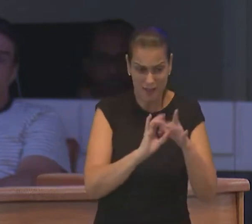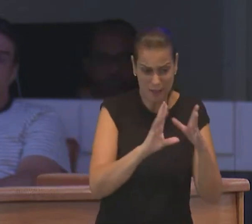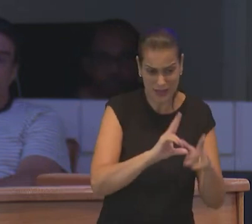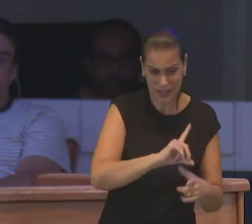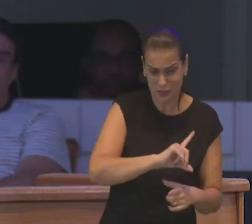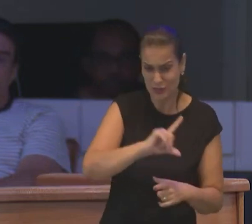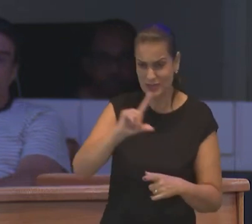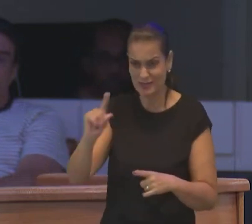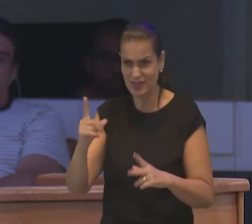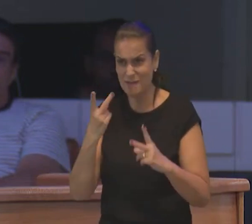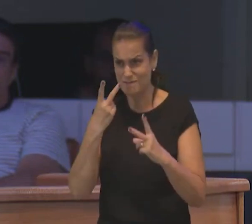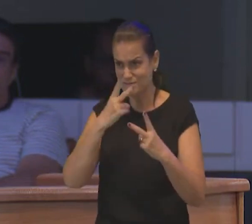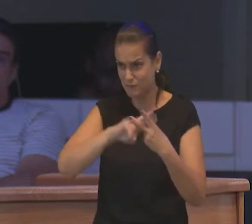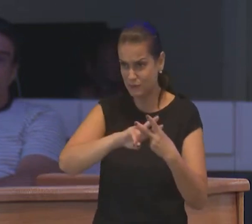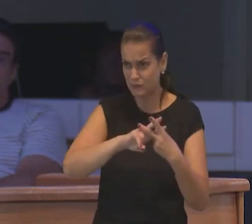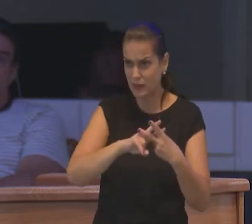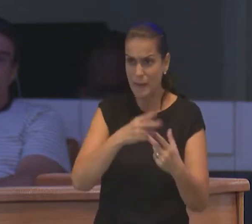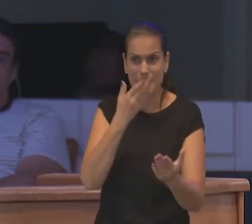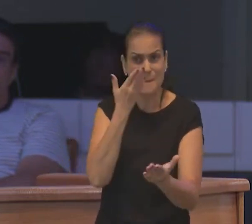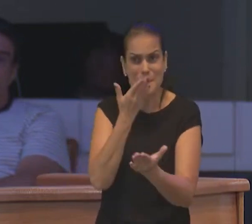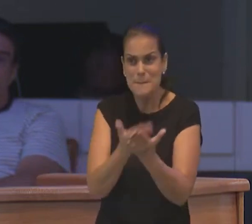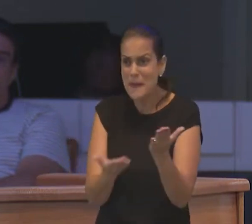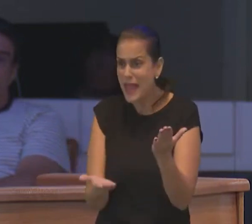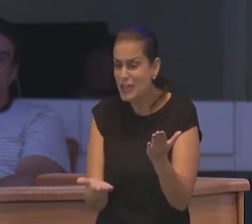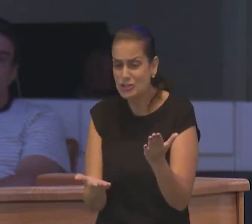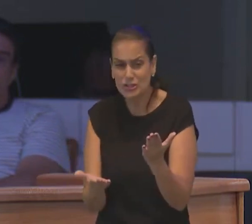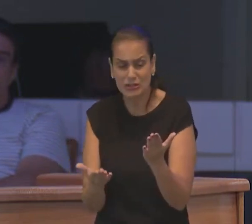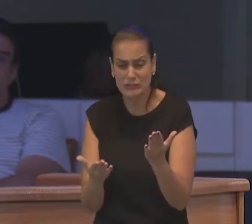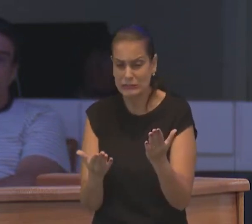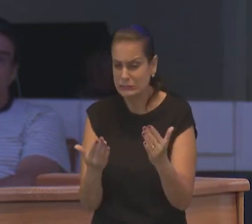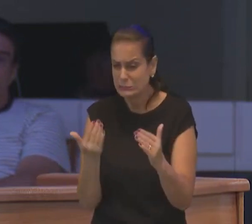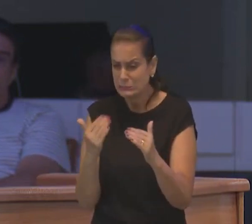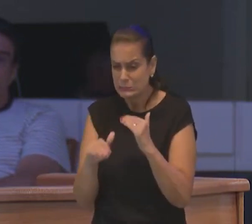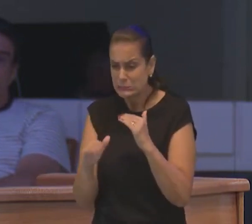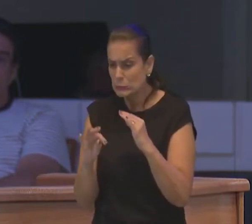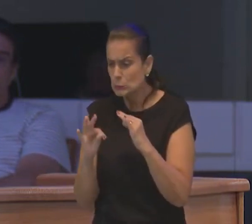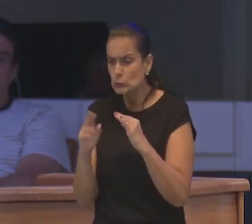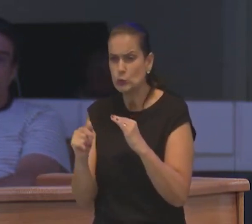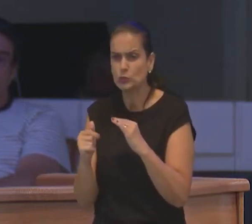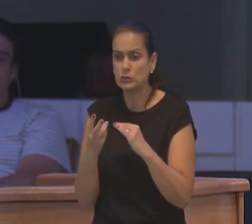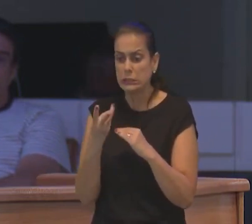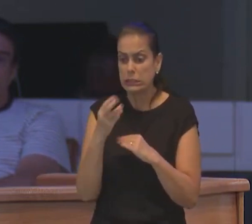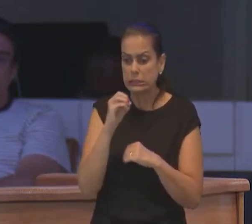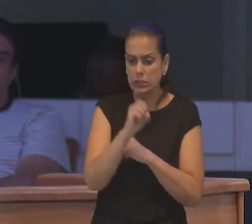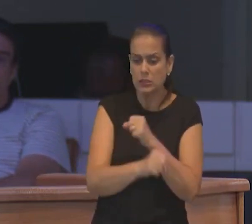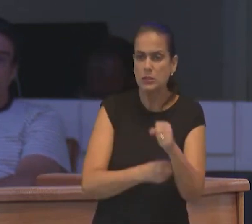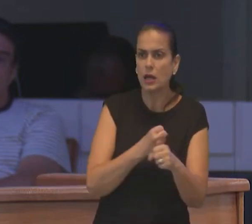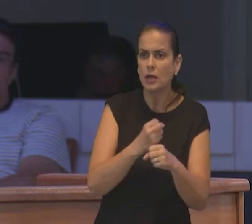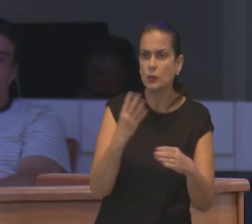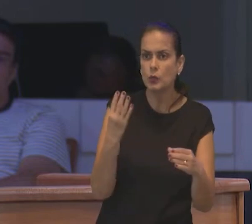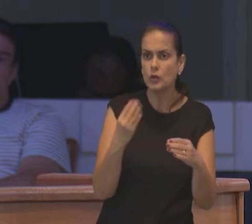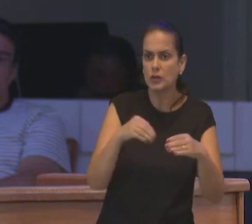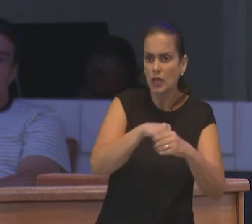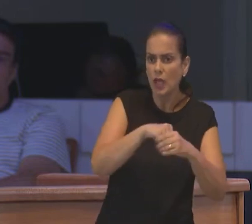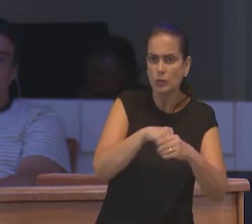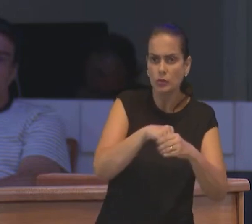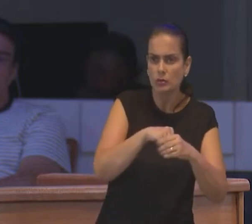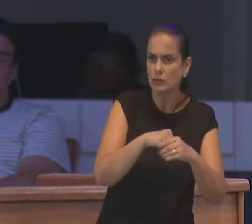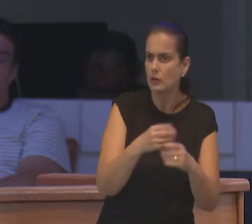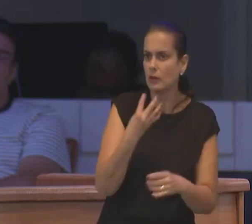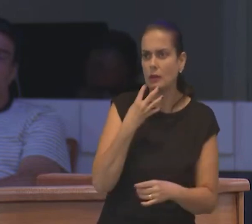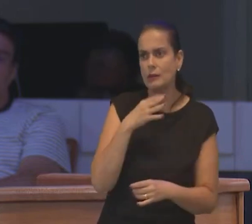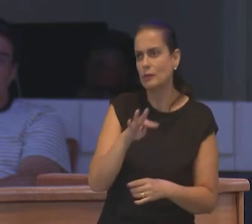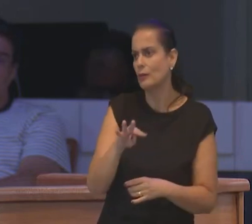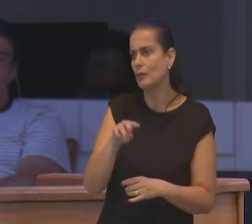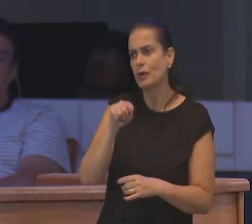presídio, ele perde o sentido do mundo. Passar 30 anos ali dentro do presídio, ele não conhece mais o mundo aqui fora.